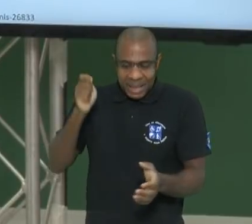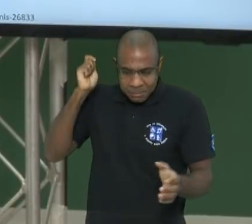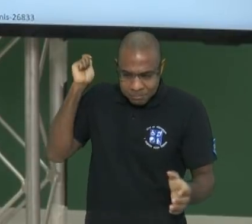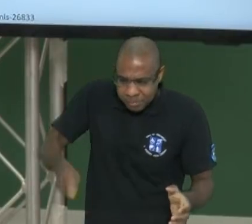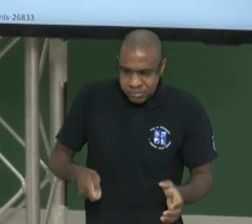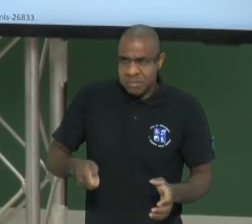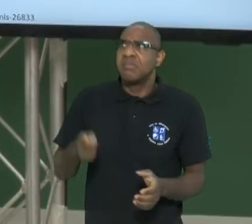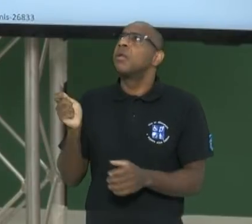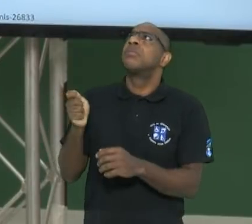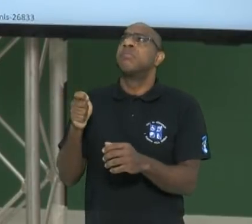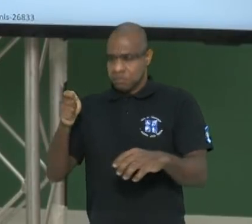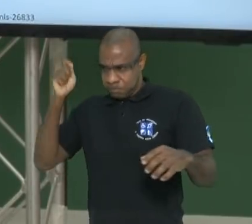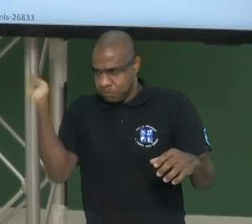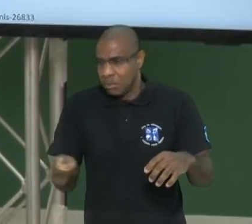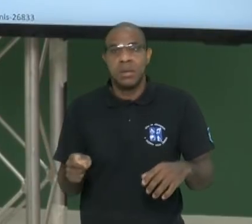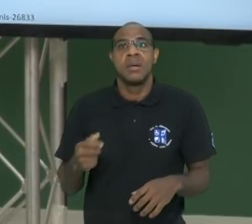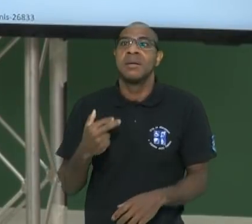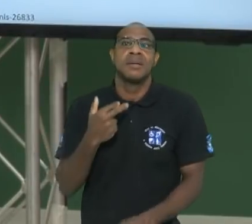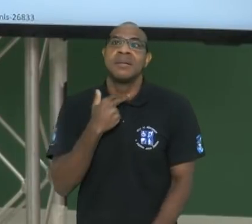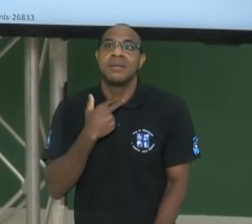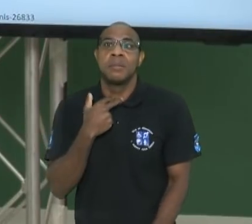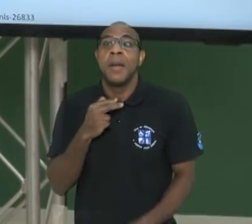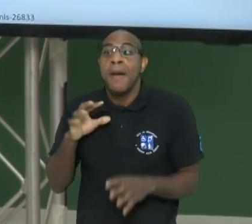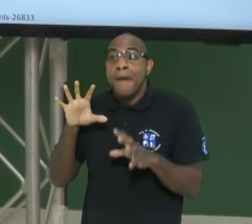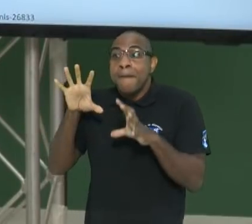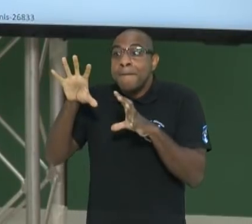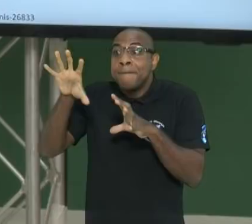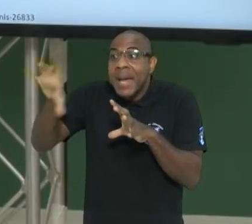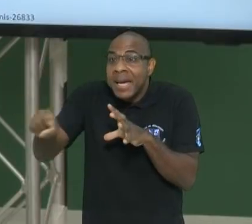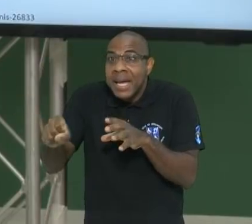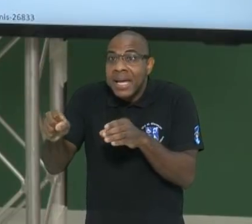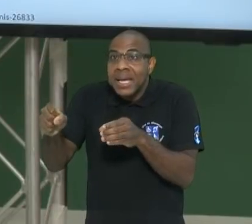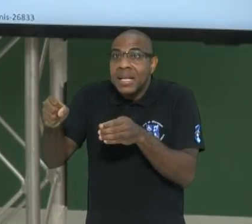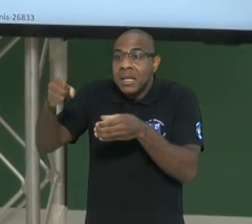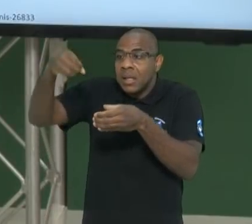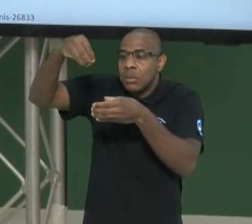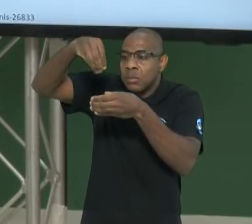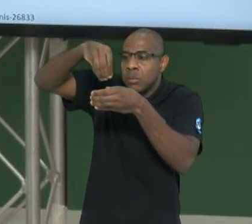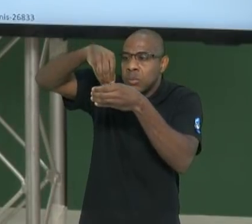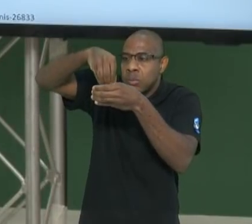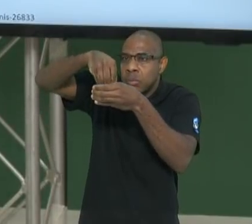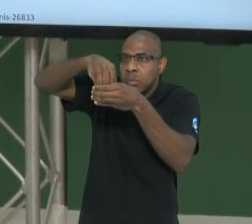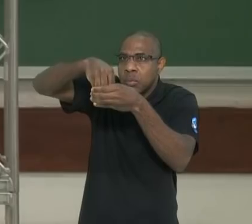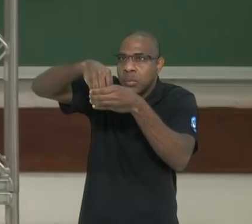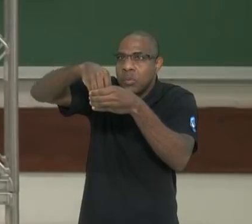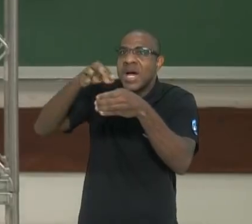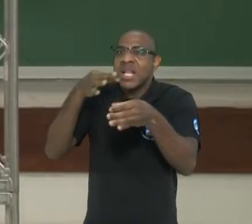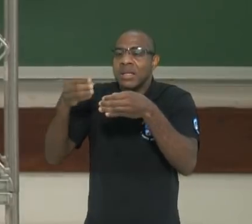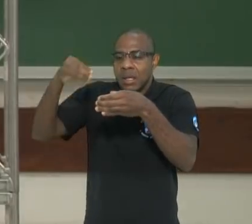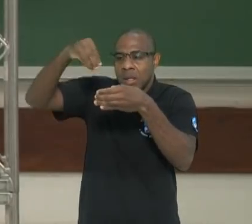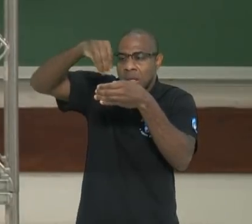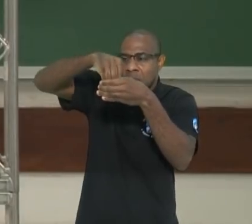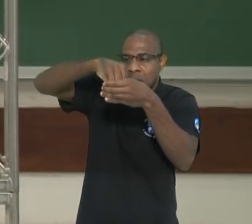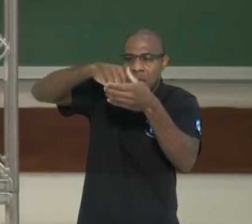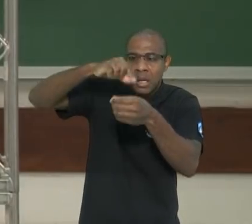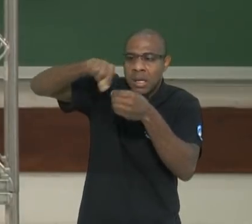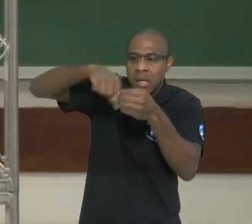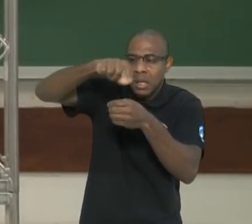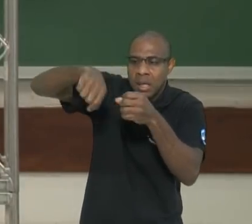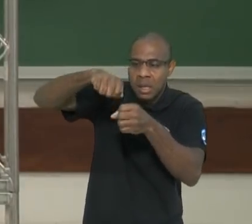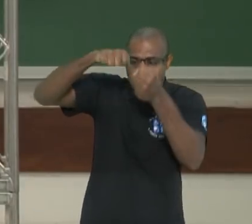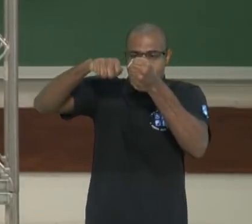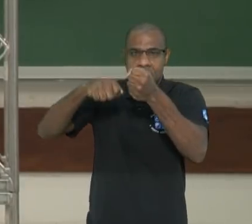com plástico, coleta ele bonitinho e encaminhar para uma unidade de saúde, porque lá eles vão poder verificar